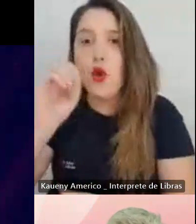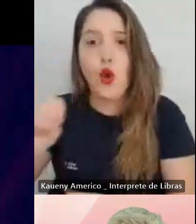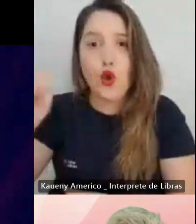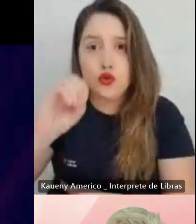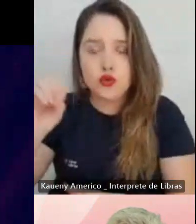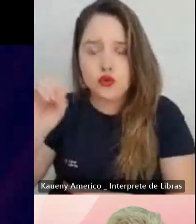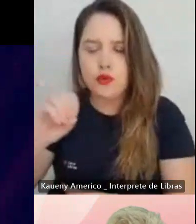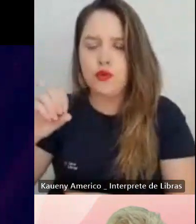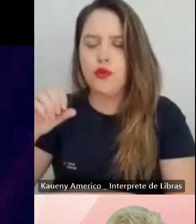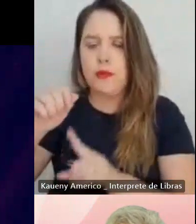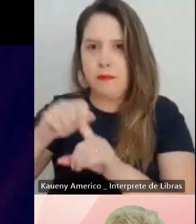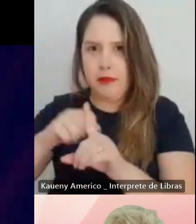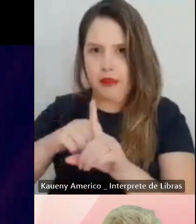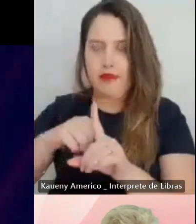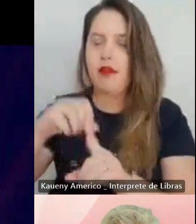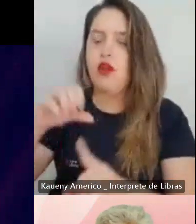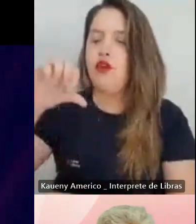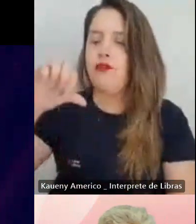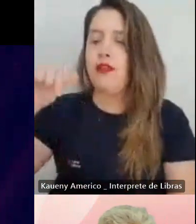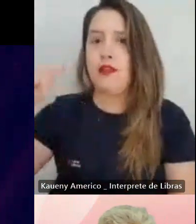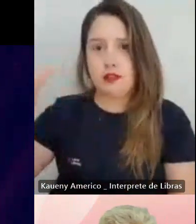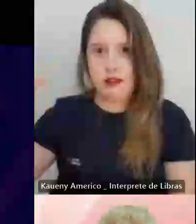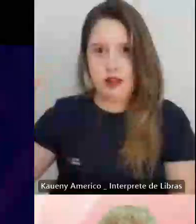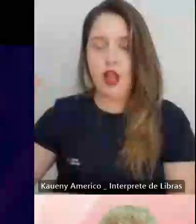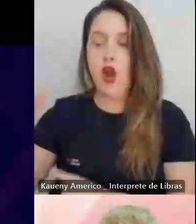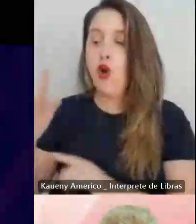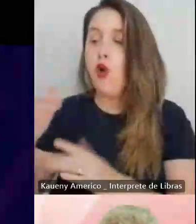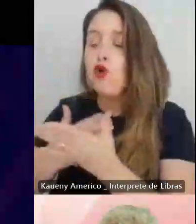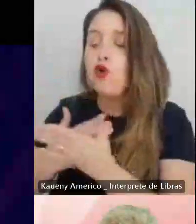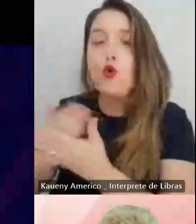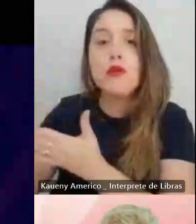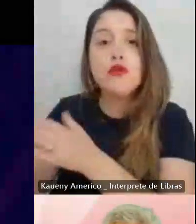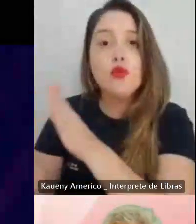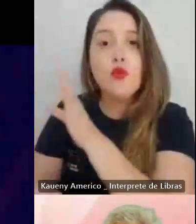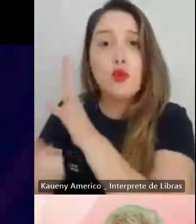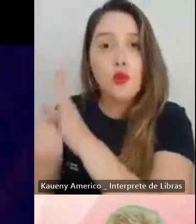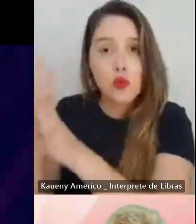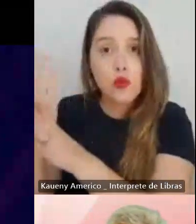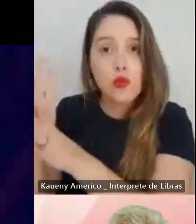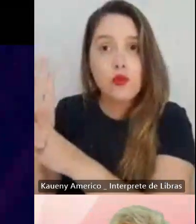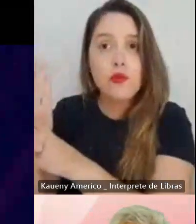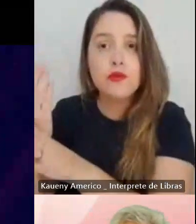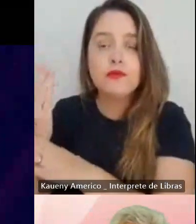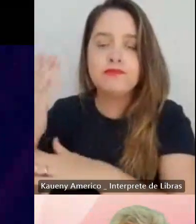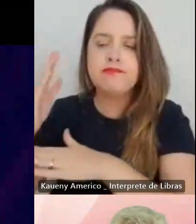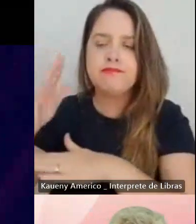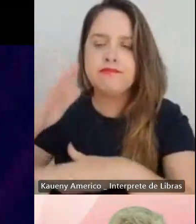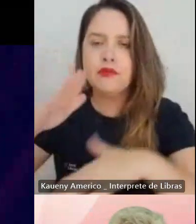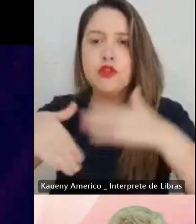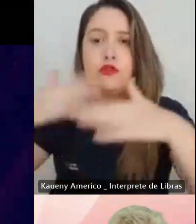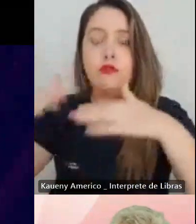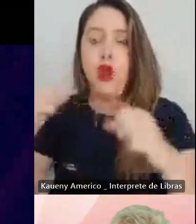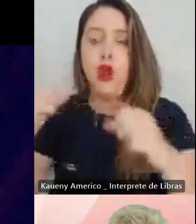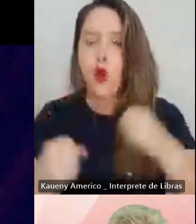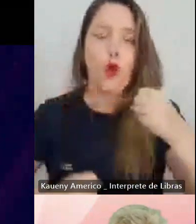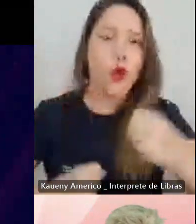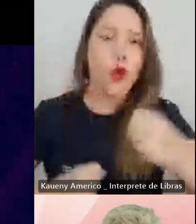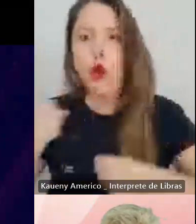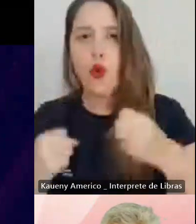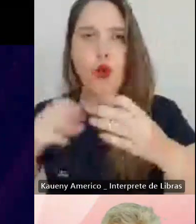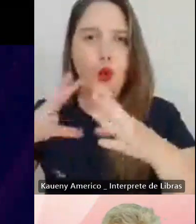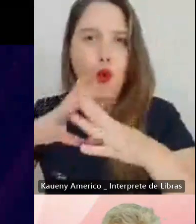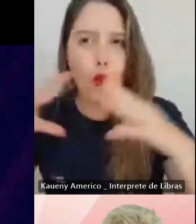mês de outubro, onde eles começaram o desenvolvimento de corridas para a cura, que teve seu início